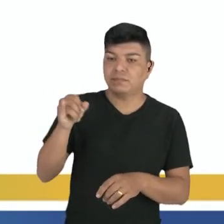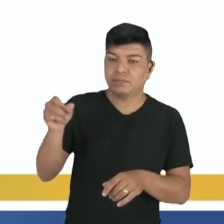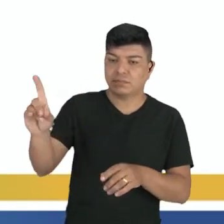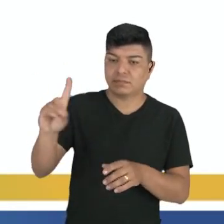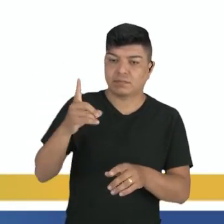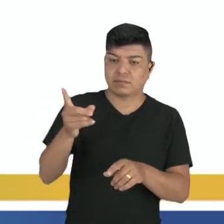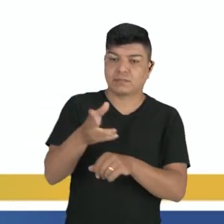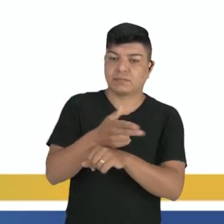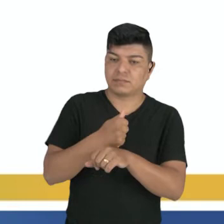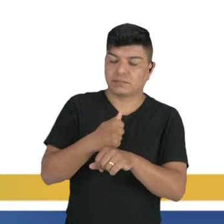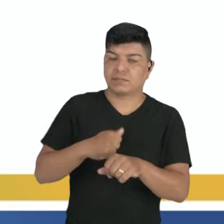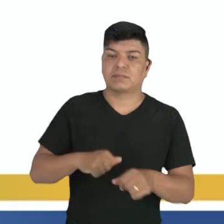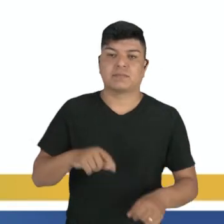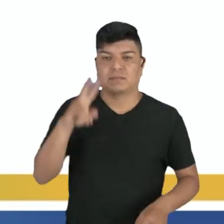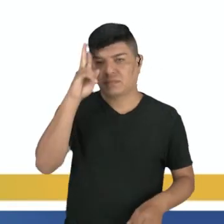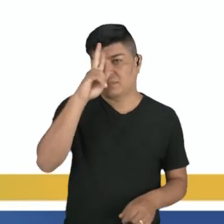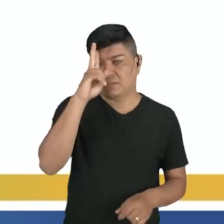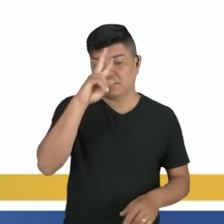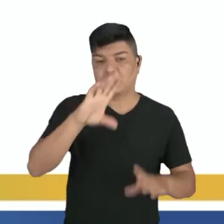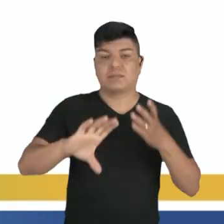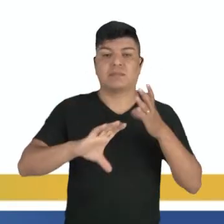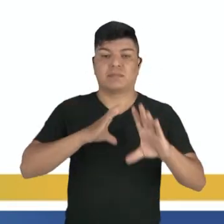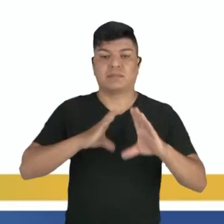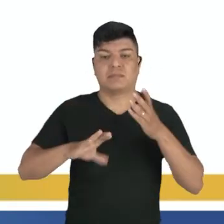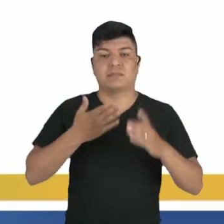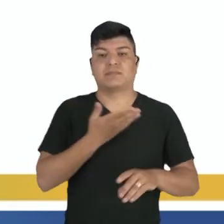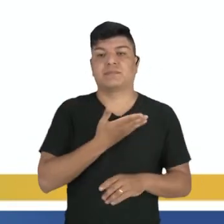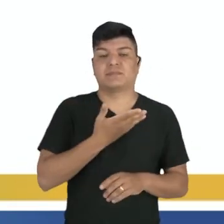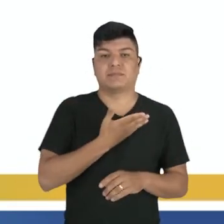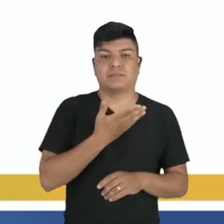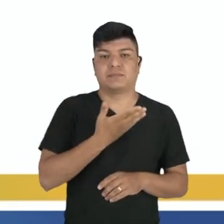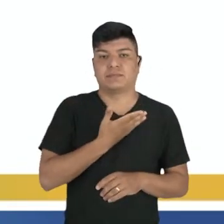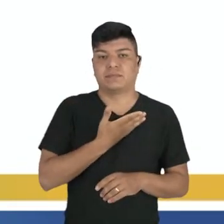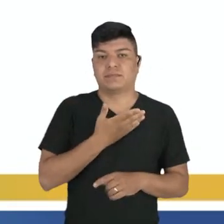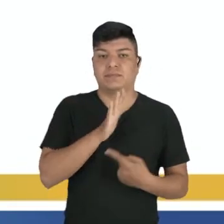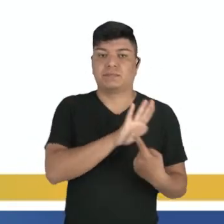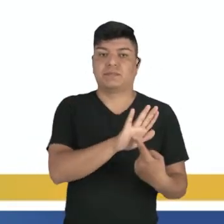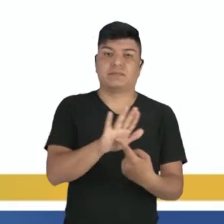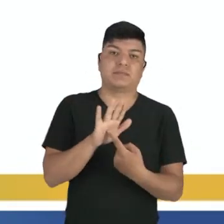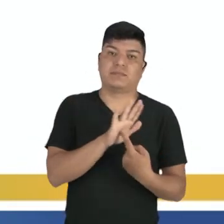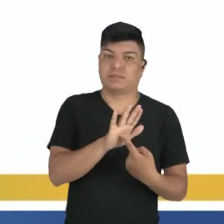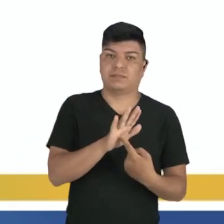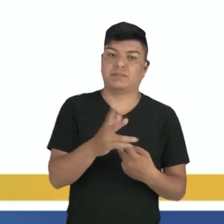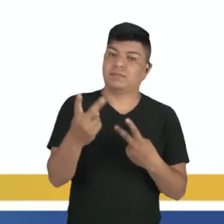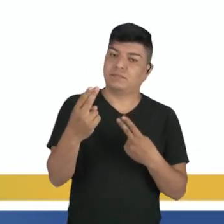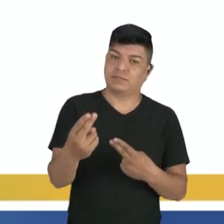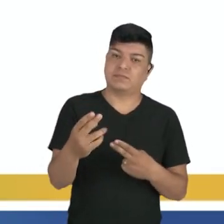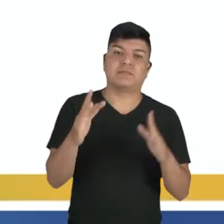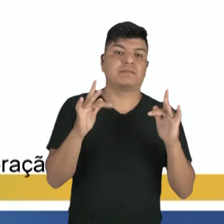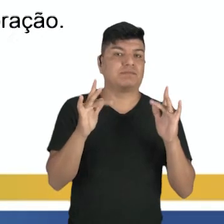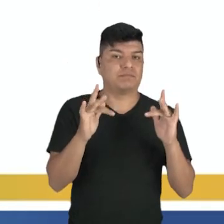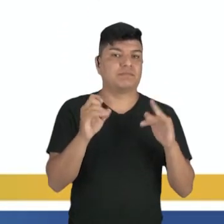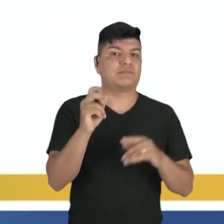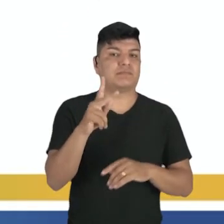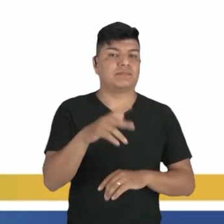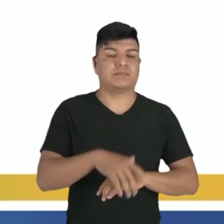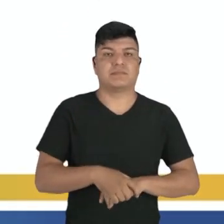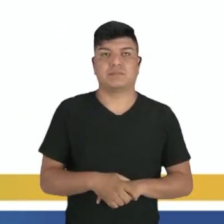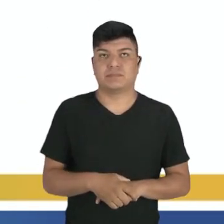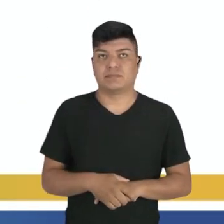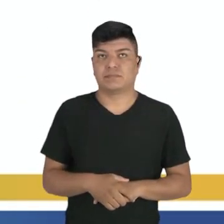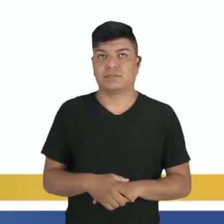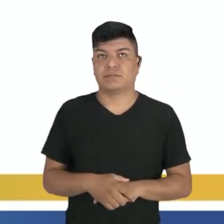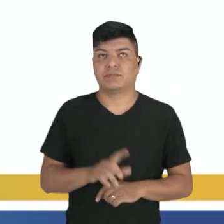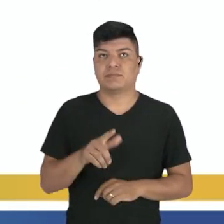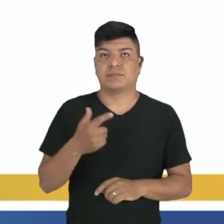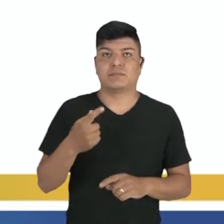cedo. Então, lembram que as cantigas de amigo dá referência a mesmo que namorado, tá certo? E aqui nós